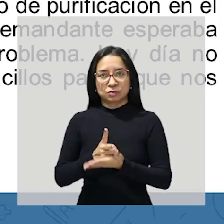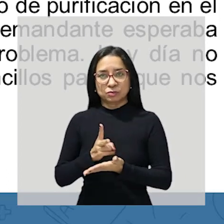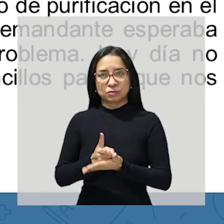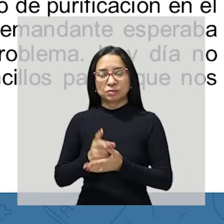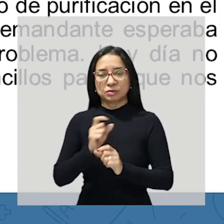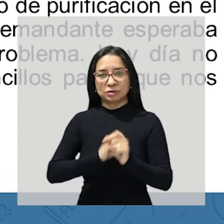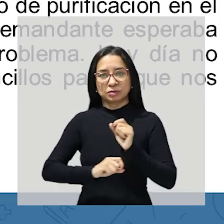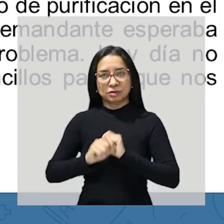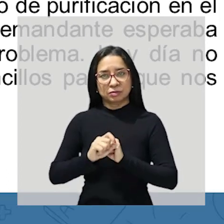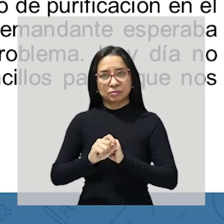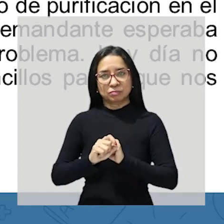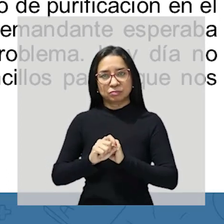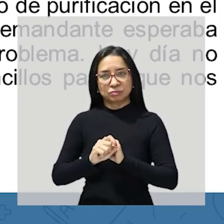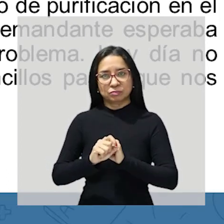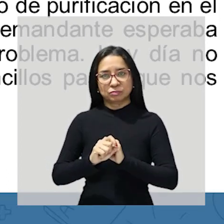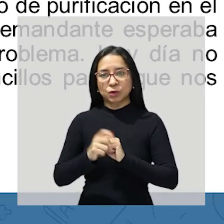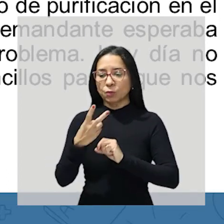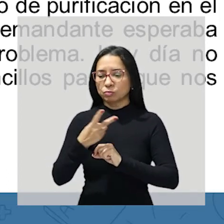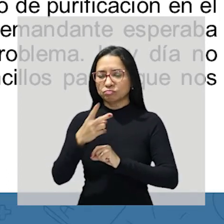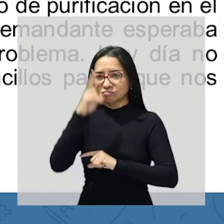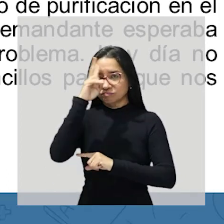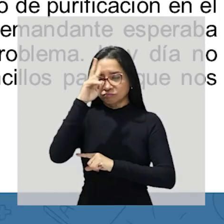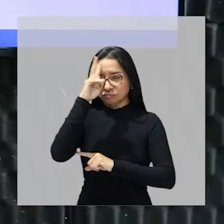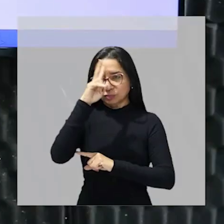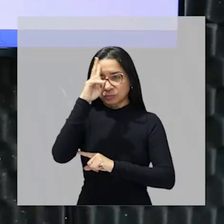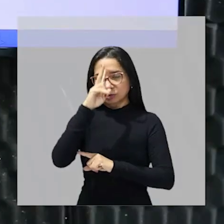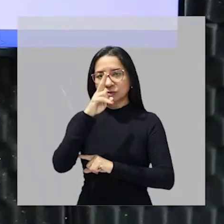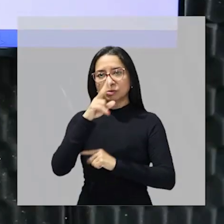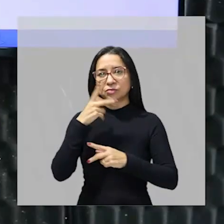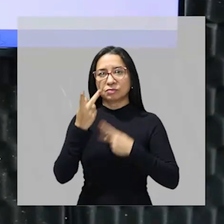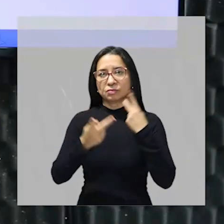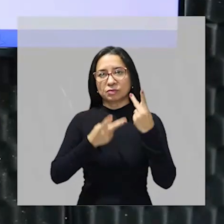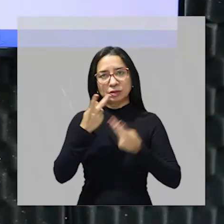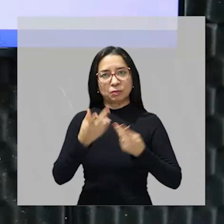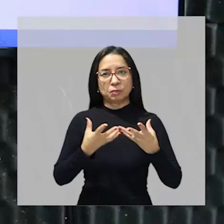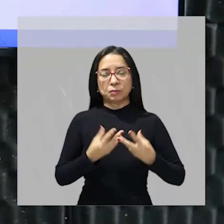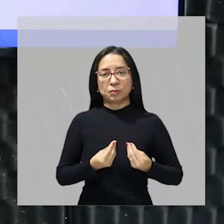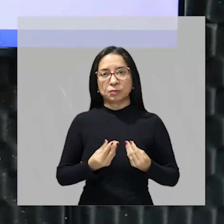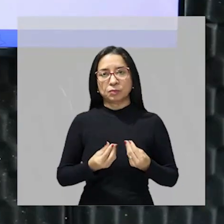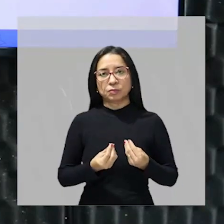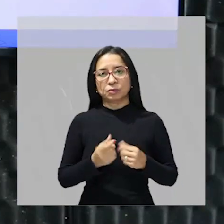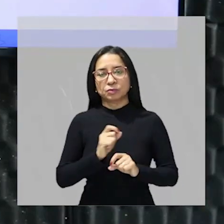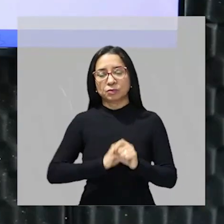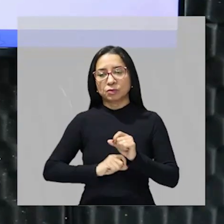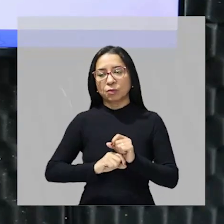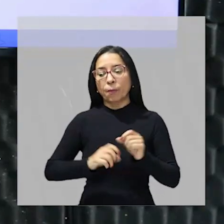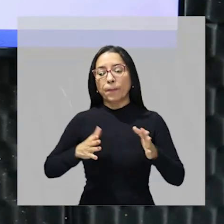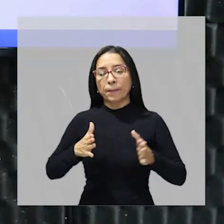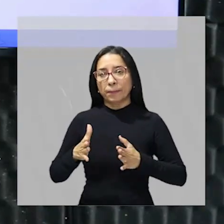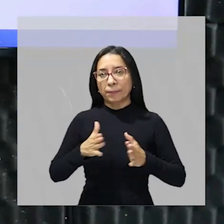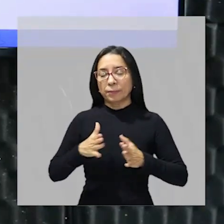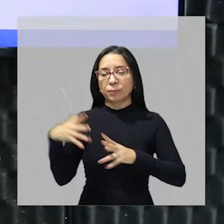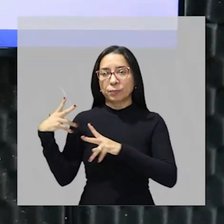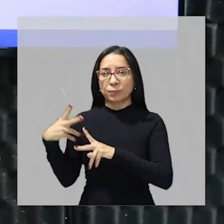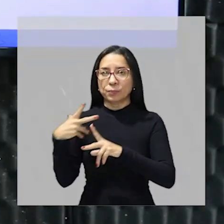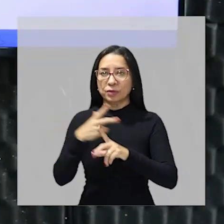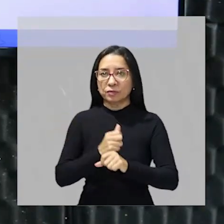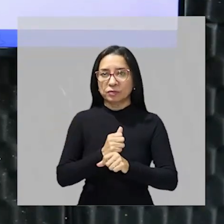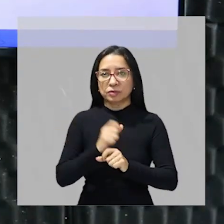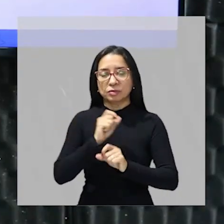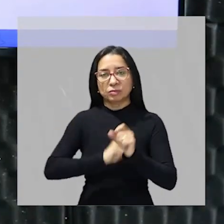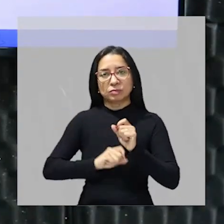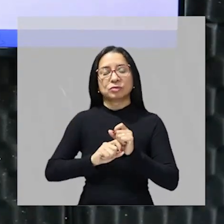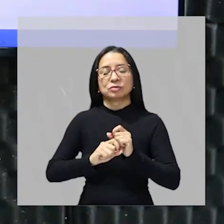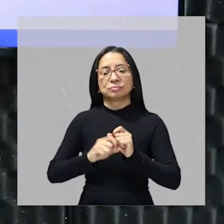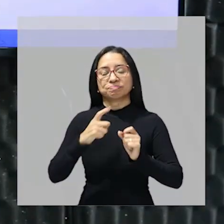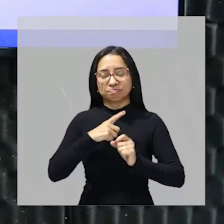continuidade aqui, eu quero dar dois lembretes para vocês. Nós falamos bastante, tá? No período da revisão que vocês